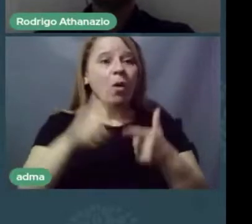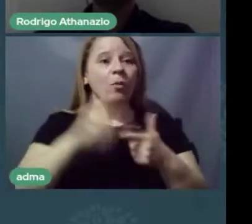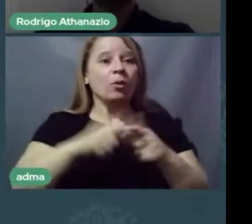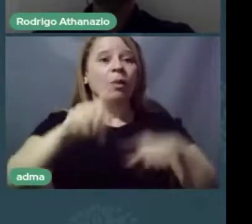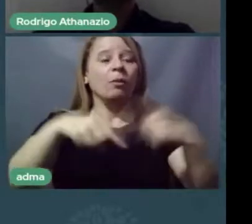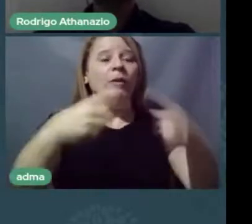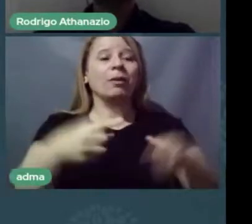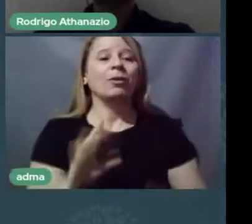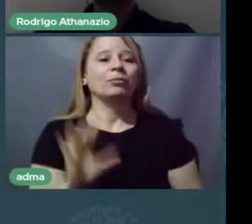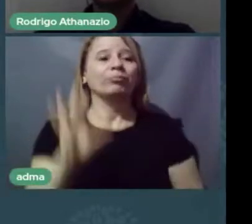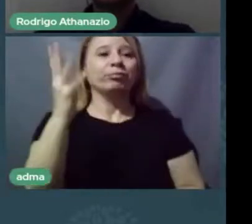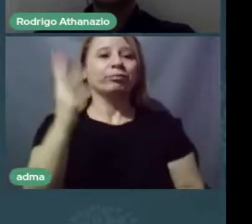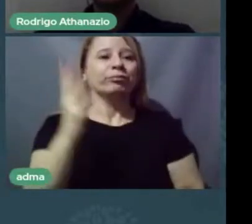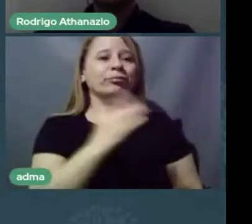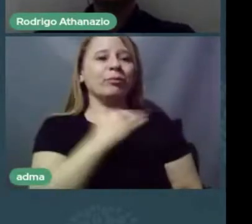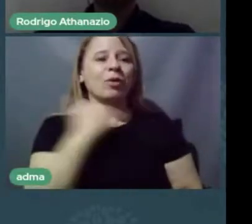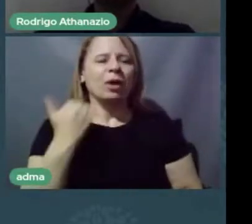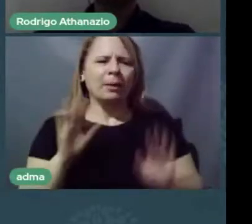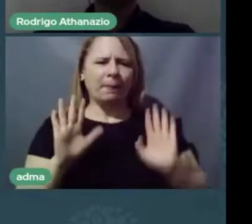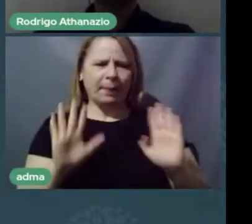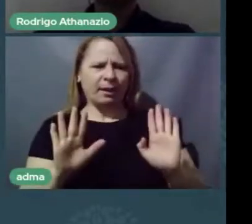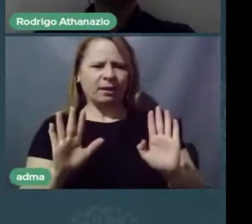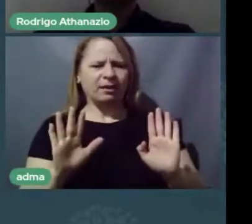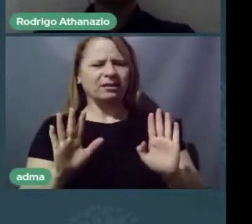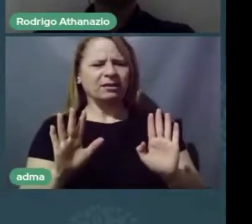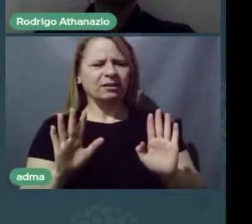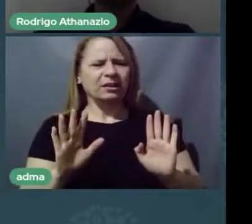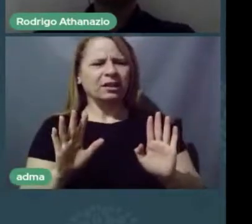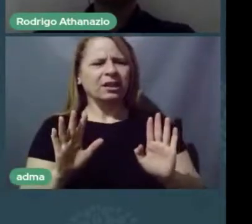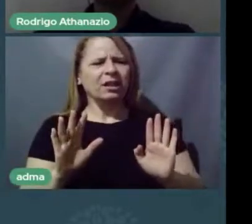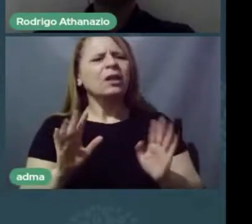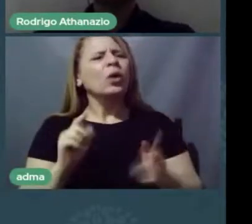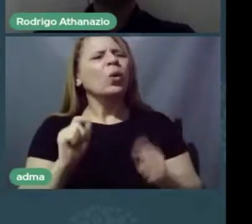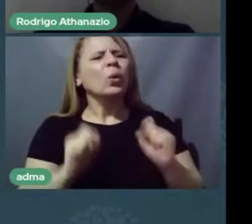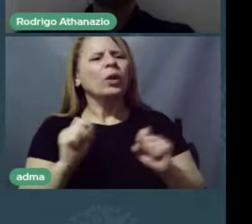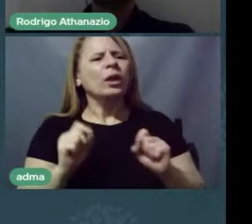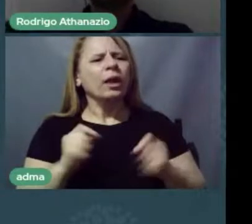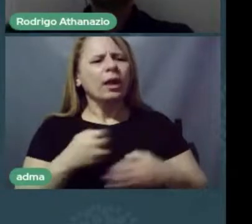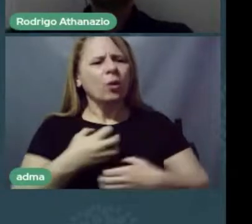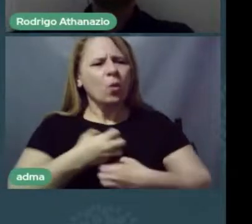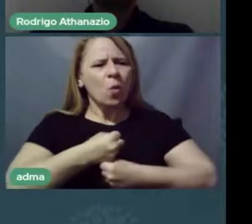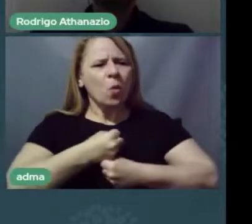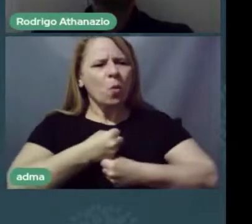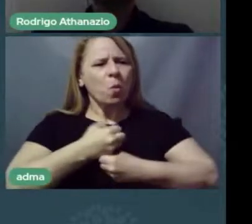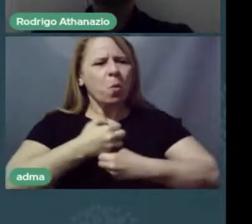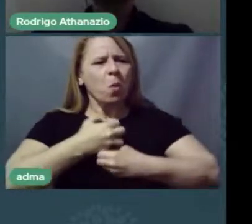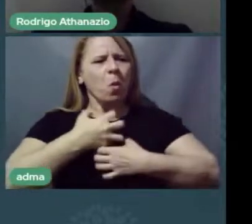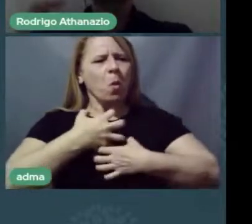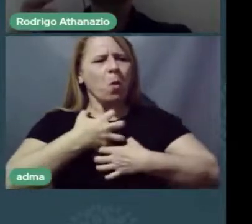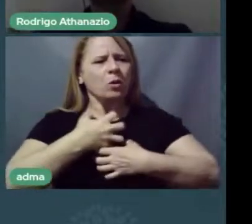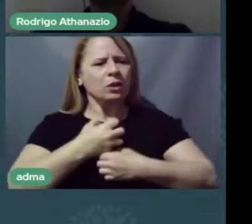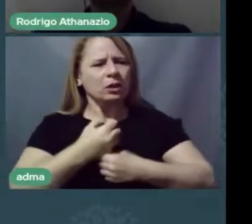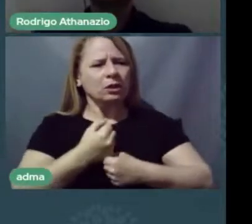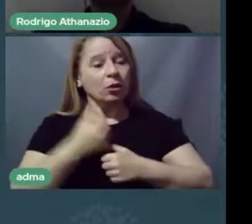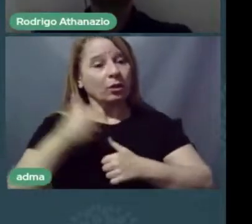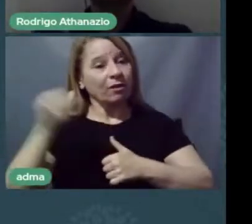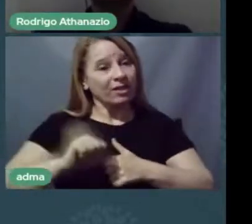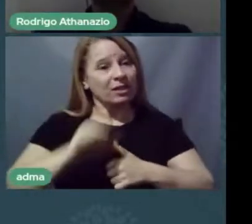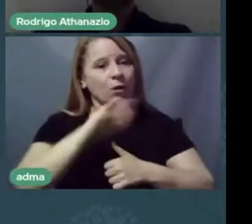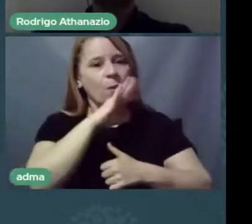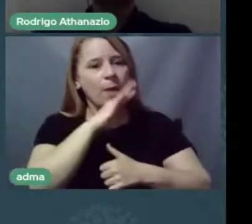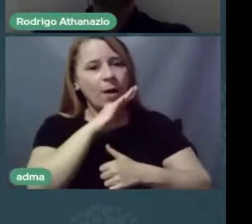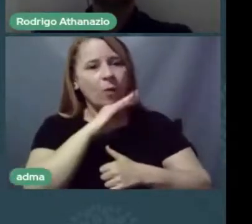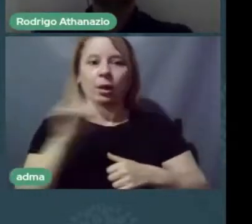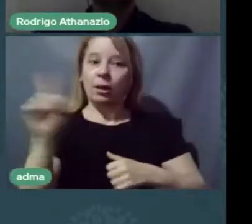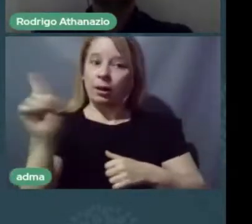mortalidade. Rodrigo, isso quer dizer que, na verdade, era o broncodilatador que está fazendo mal para o paciente? Não, e a gente